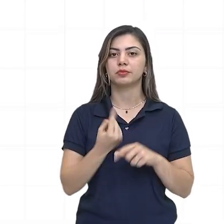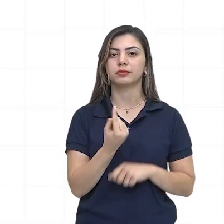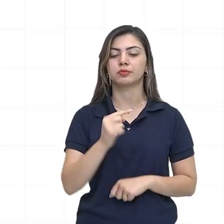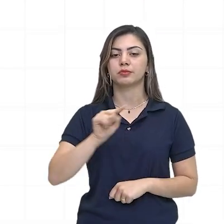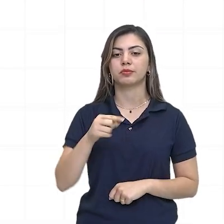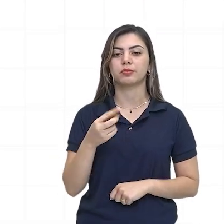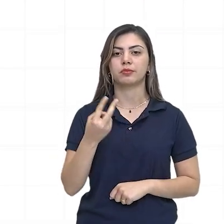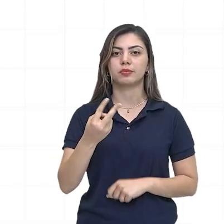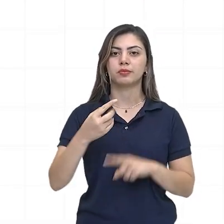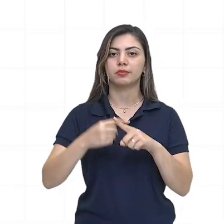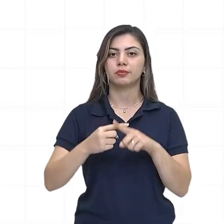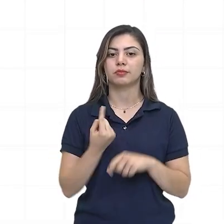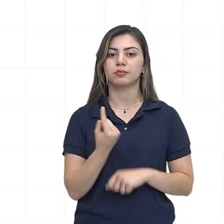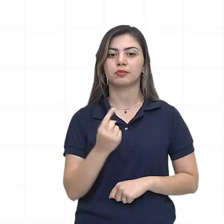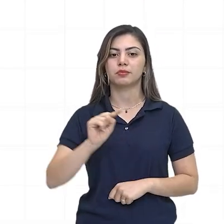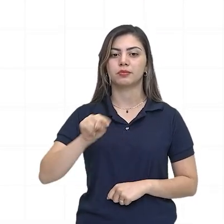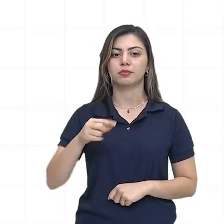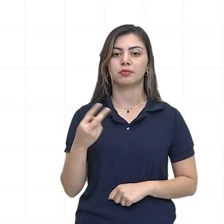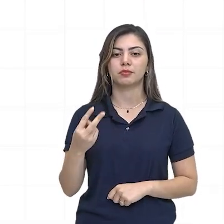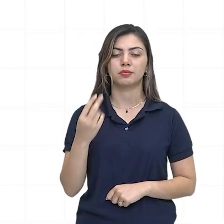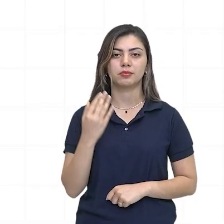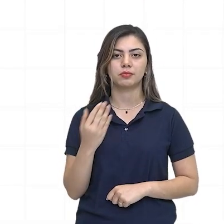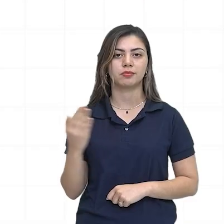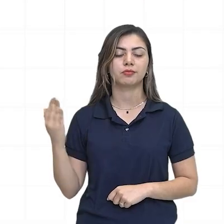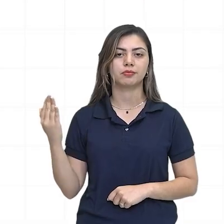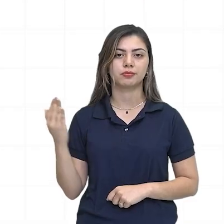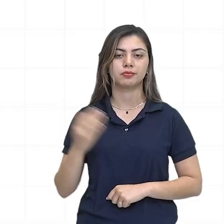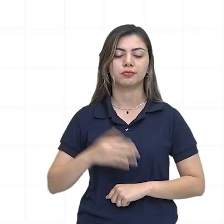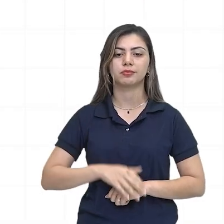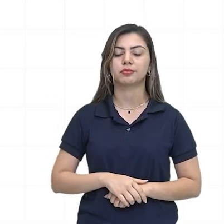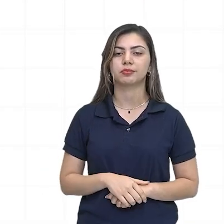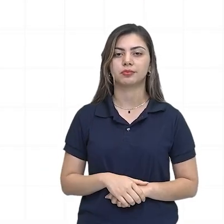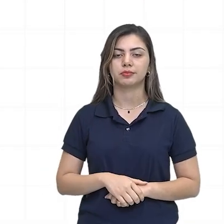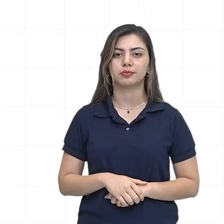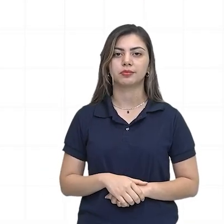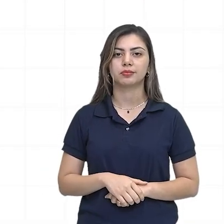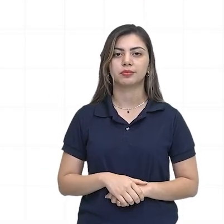vezes 1,2 vezes 1,2.